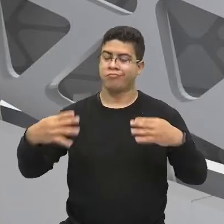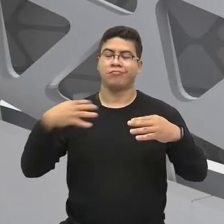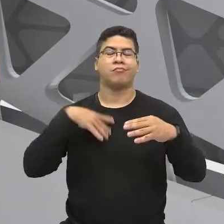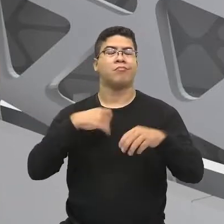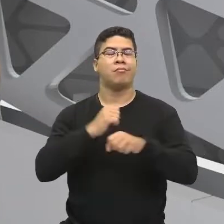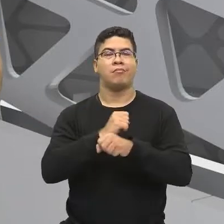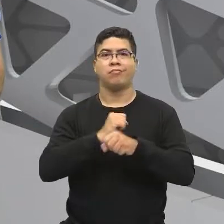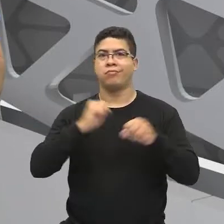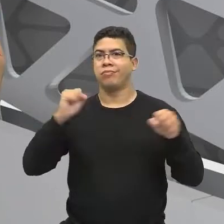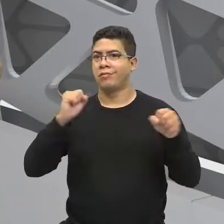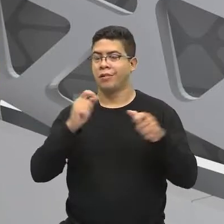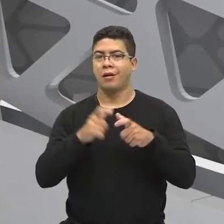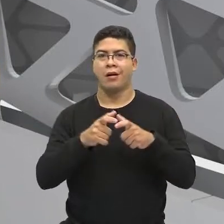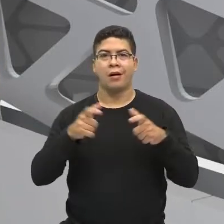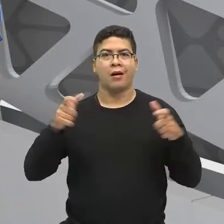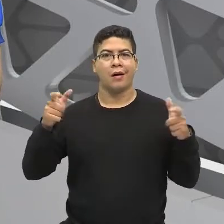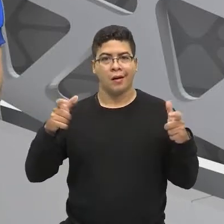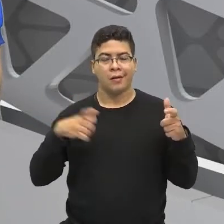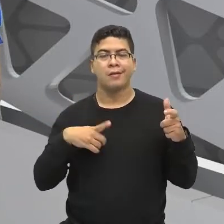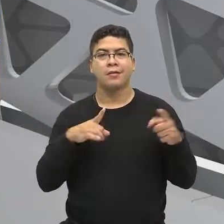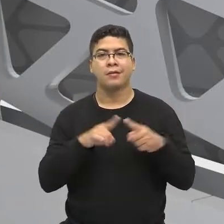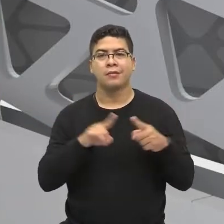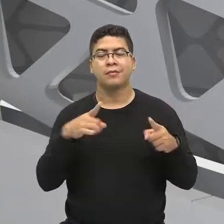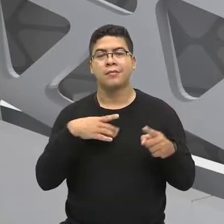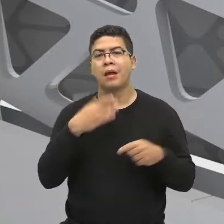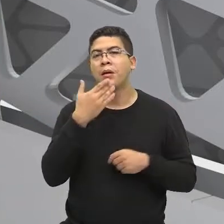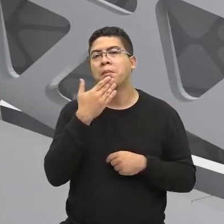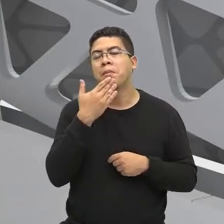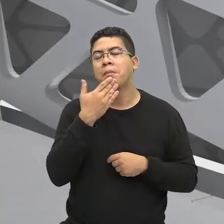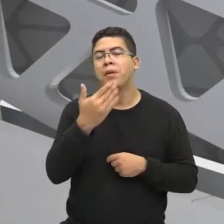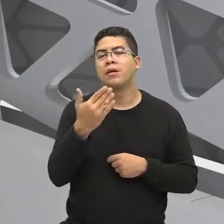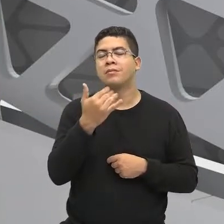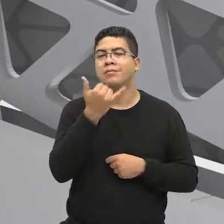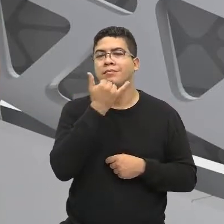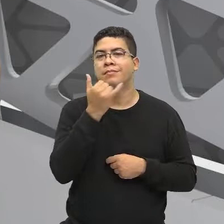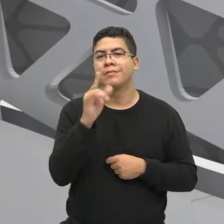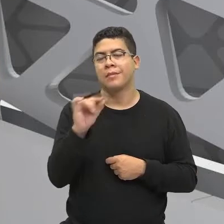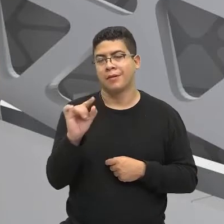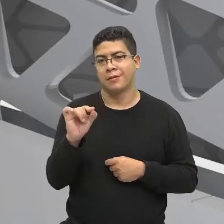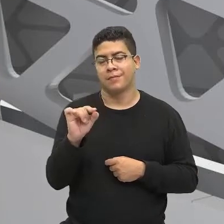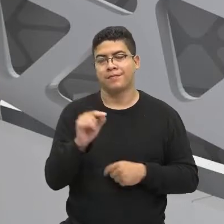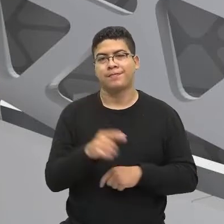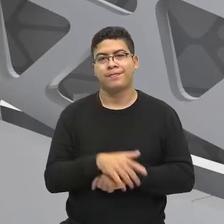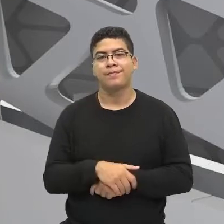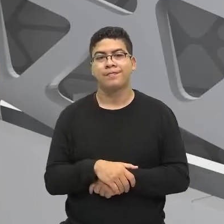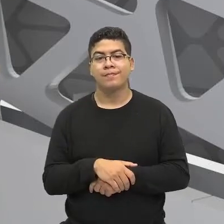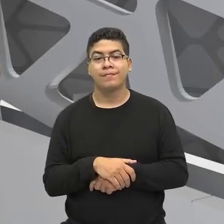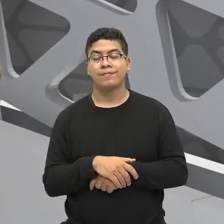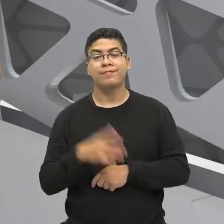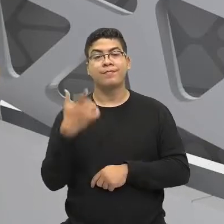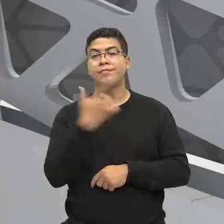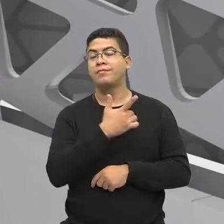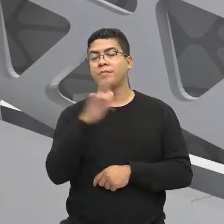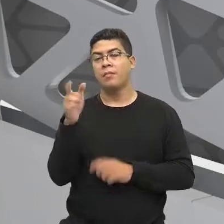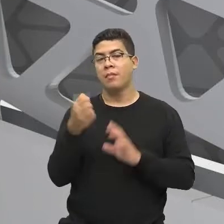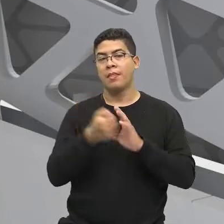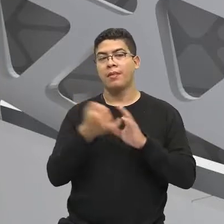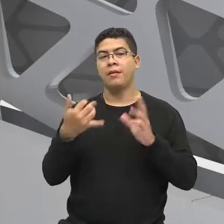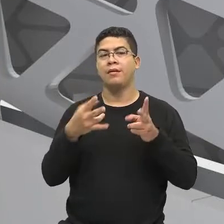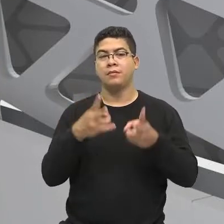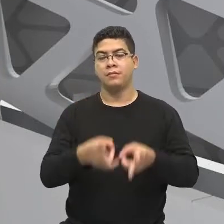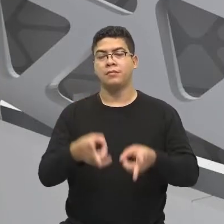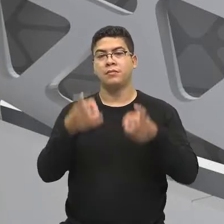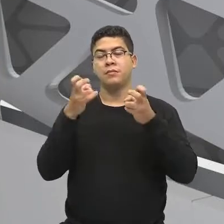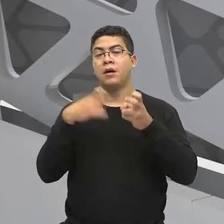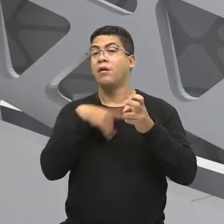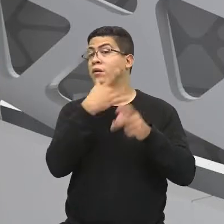grande poeta. E ele pede, né, termina pedindo perdão. Outra característica que a gente pode notar,